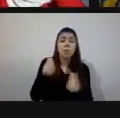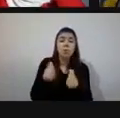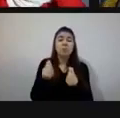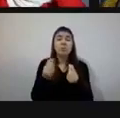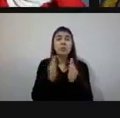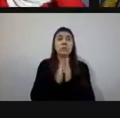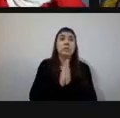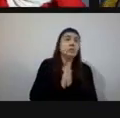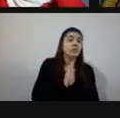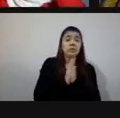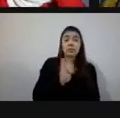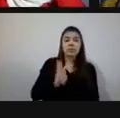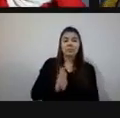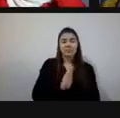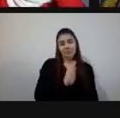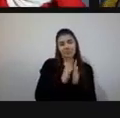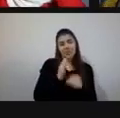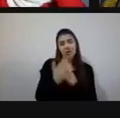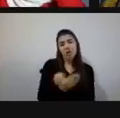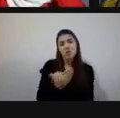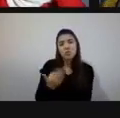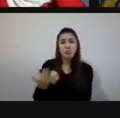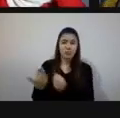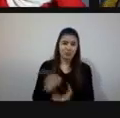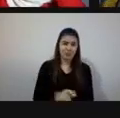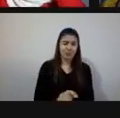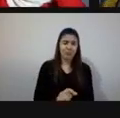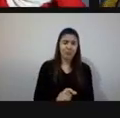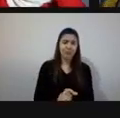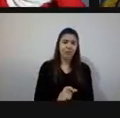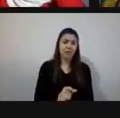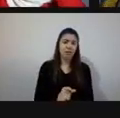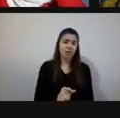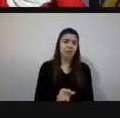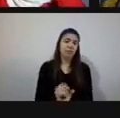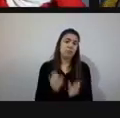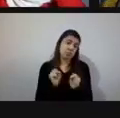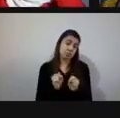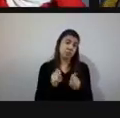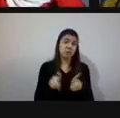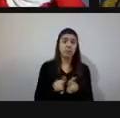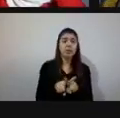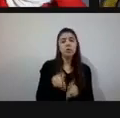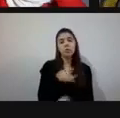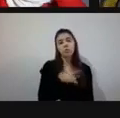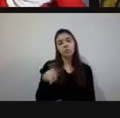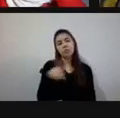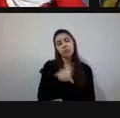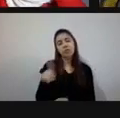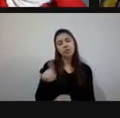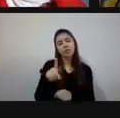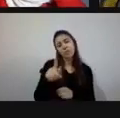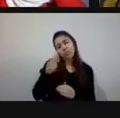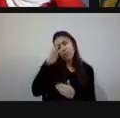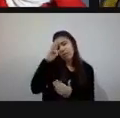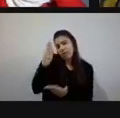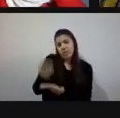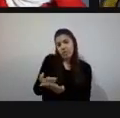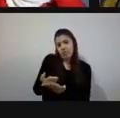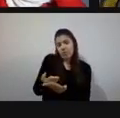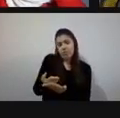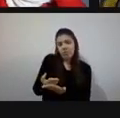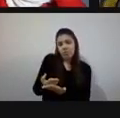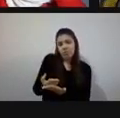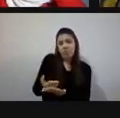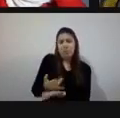têm que falar desse assunto. Às vezes é um professor que é o professor de confiança do aluno. E de repente é um professor de matemática, não